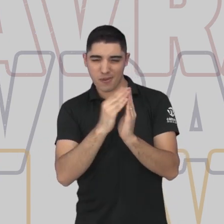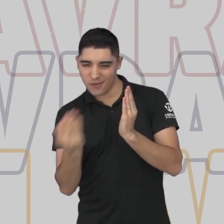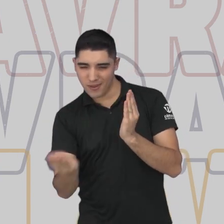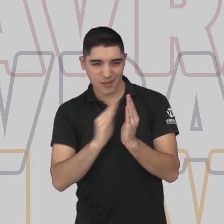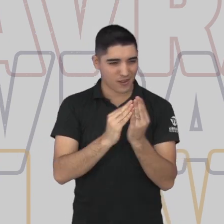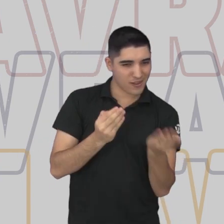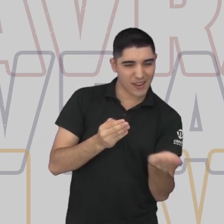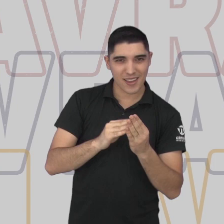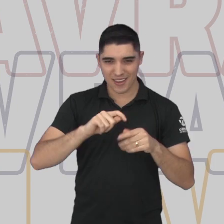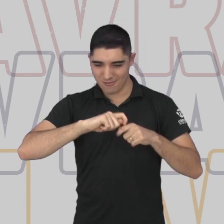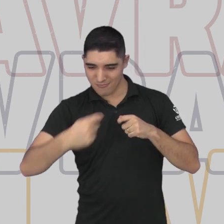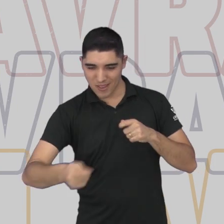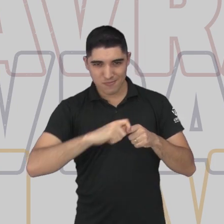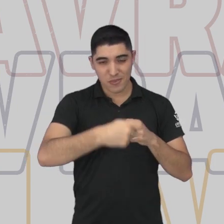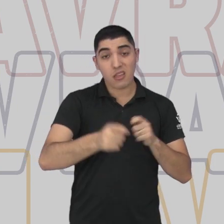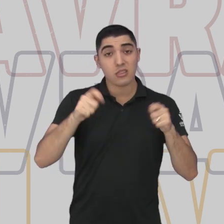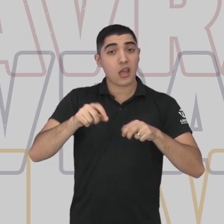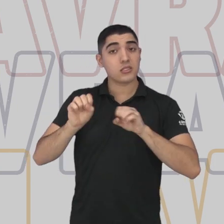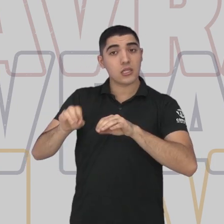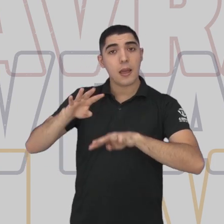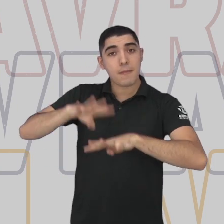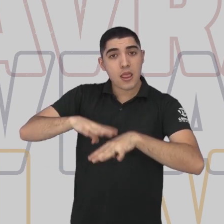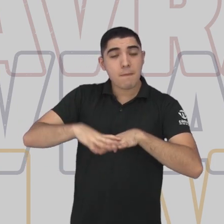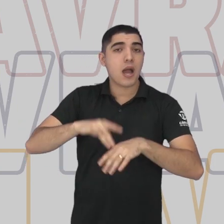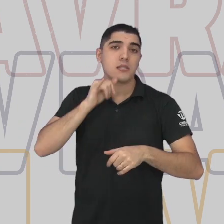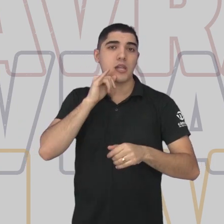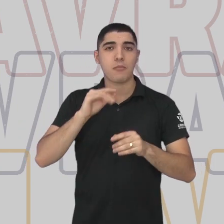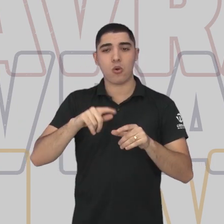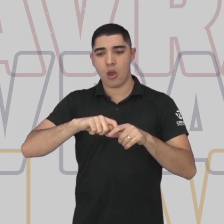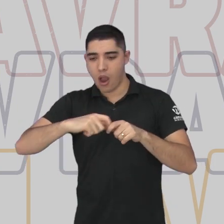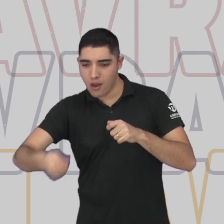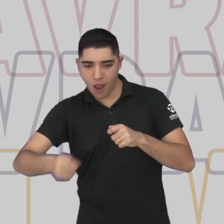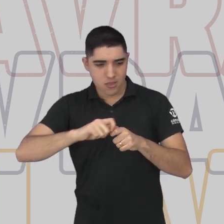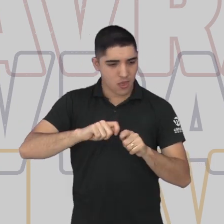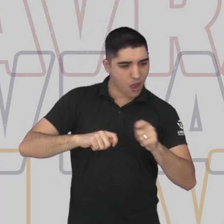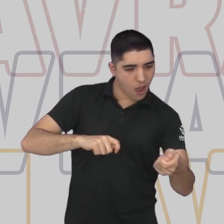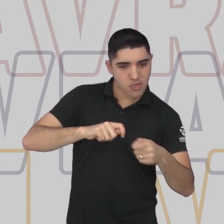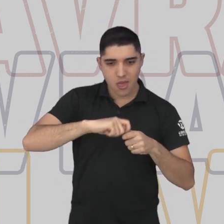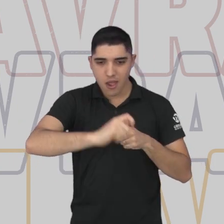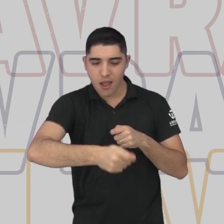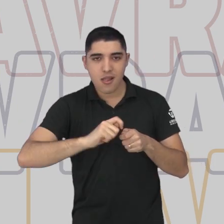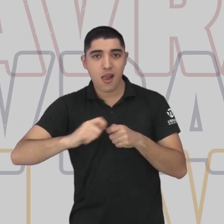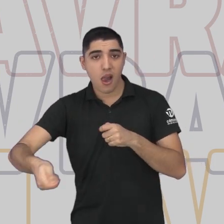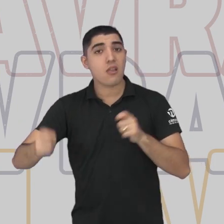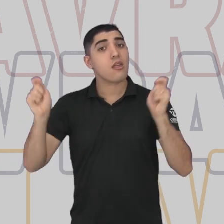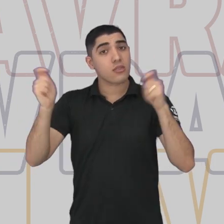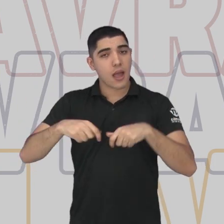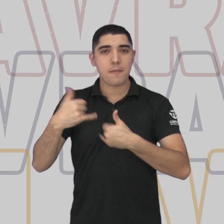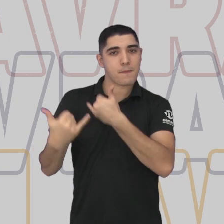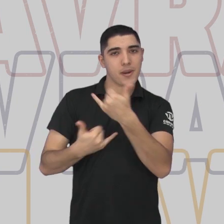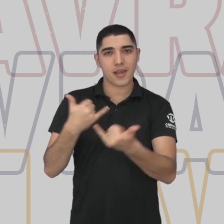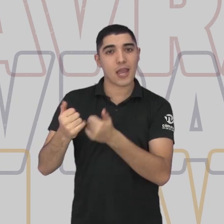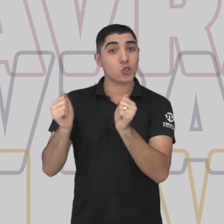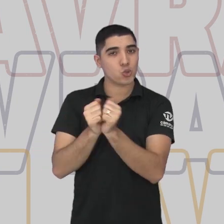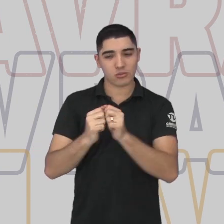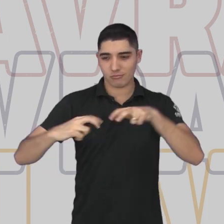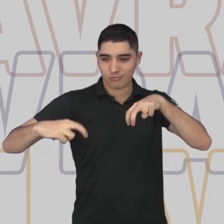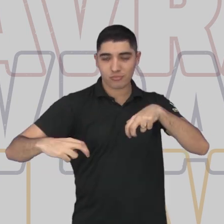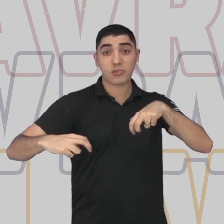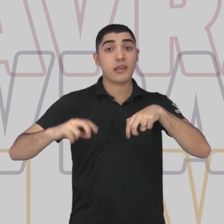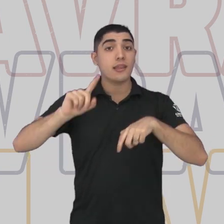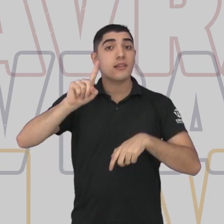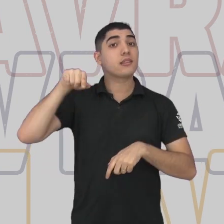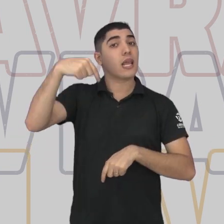Uno com a criança, você pode até ensinar matemática. Pega um joguinho de cartas, você vai podendo brincar com elas.